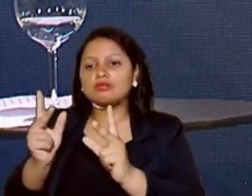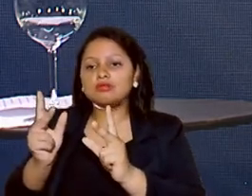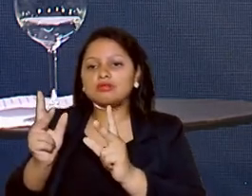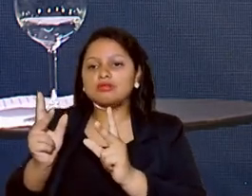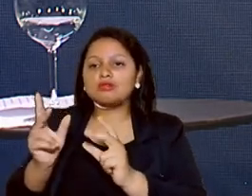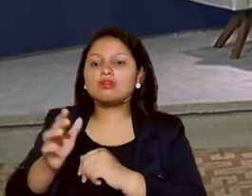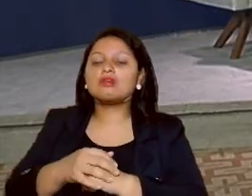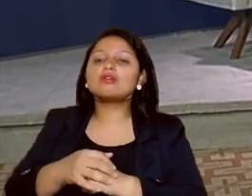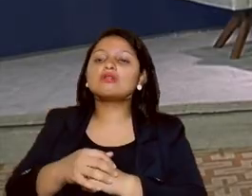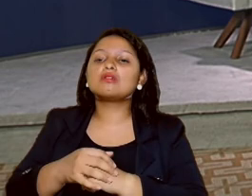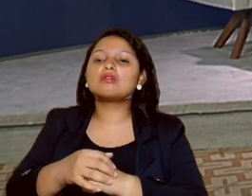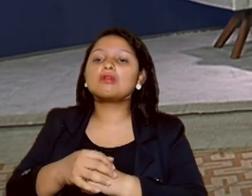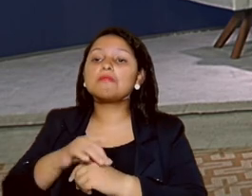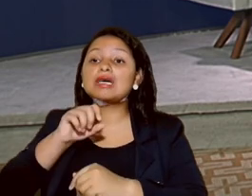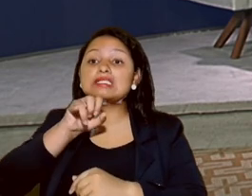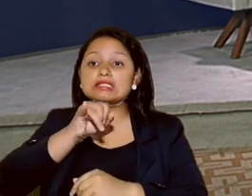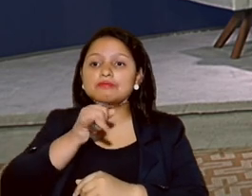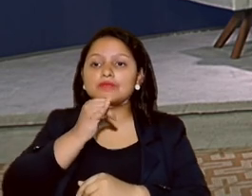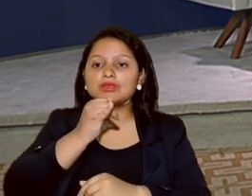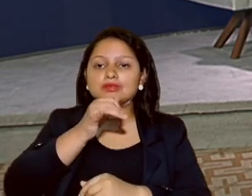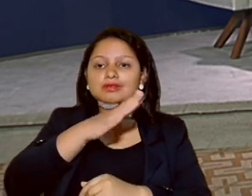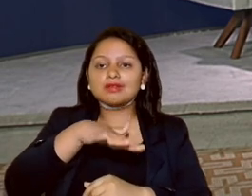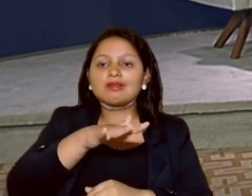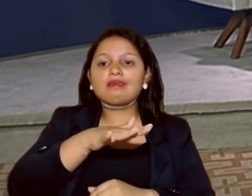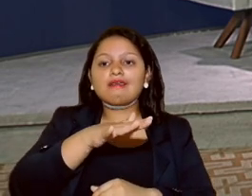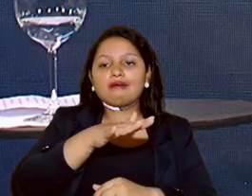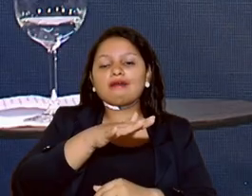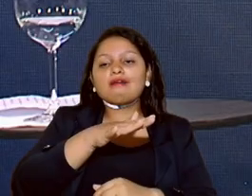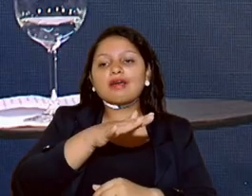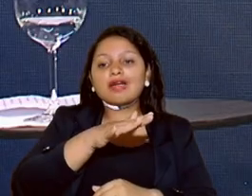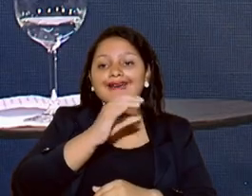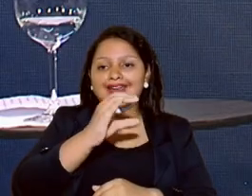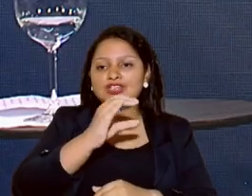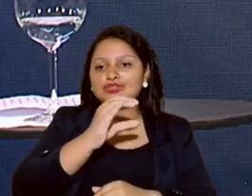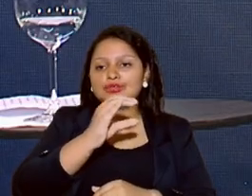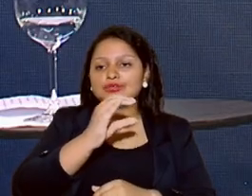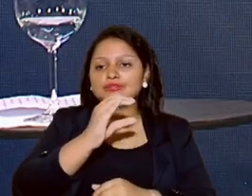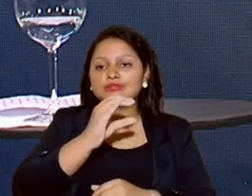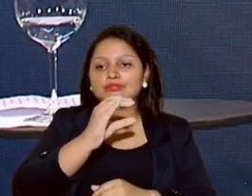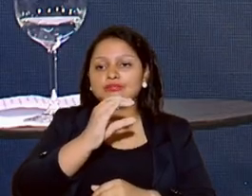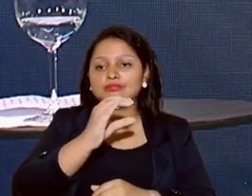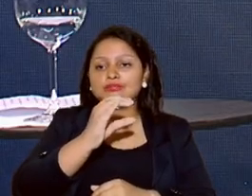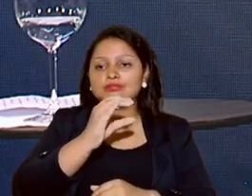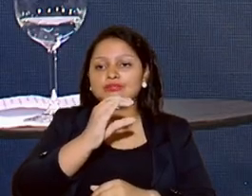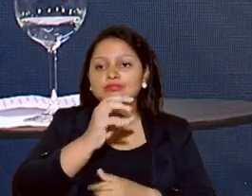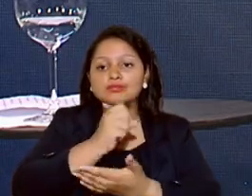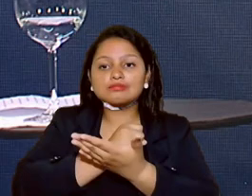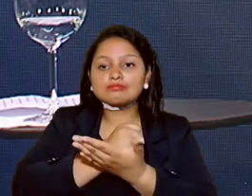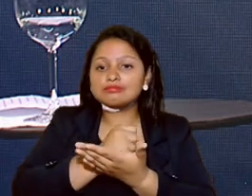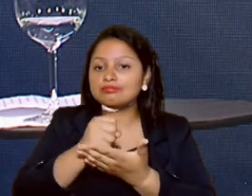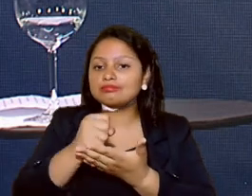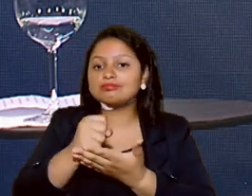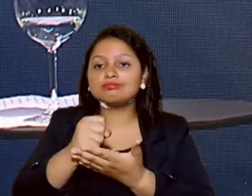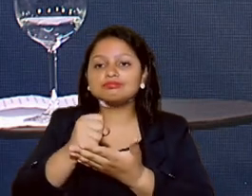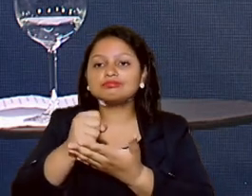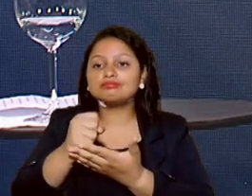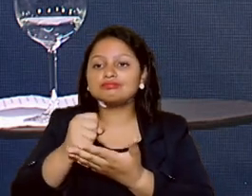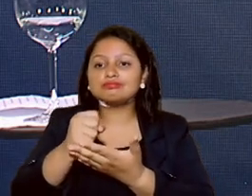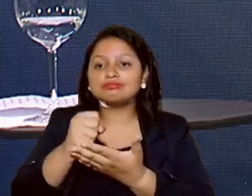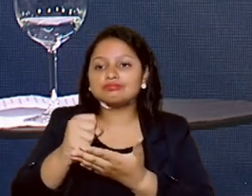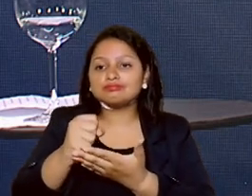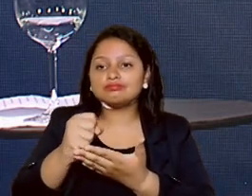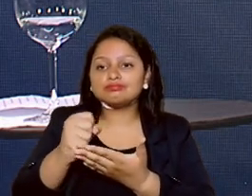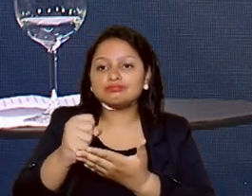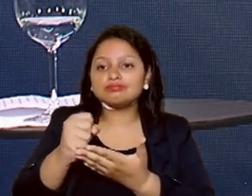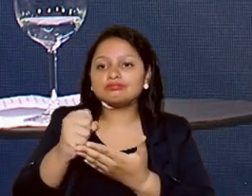realmente não dá tempo mas fora esse caso você vende agora crédito não tem como sair você está abraçado com